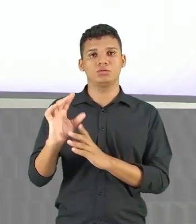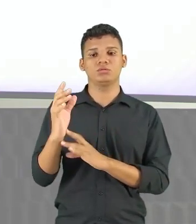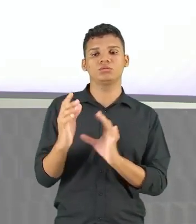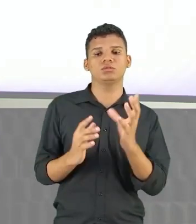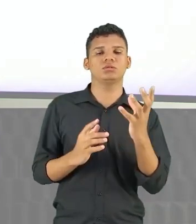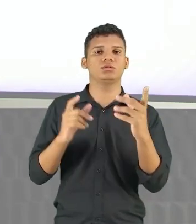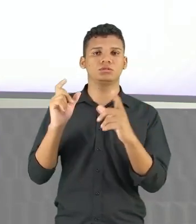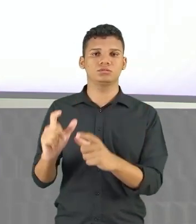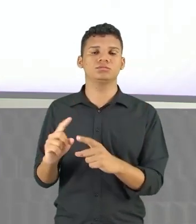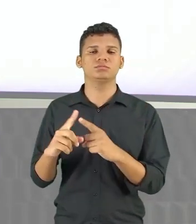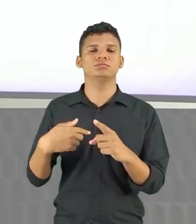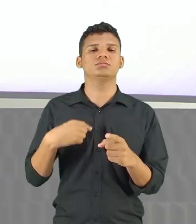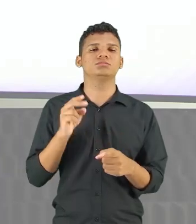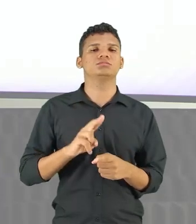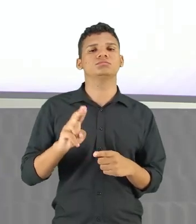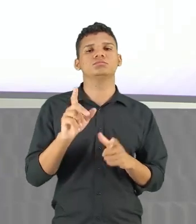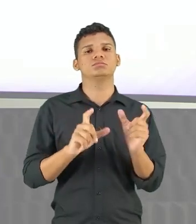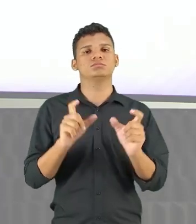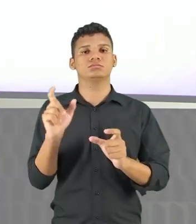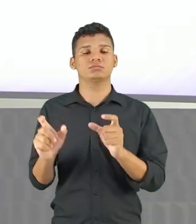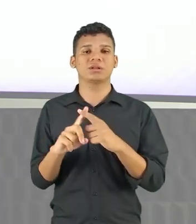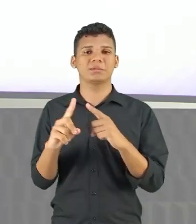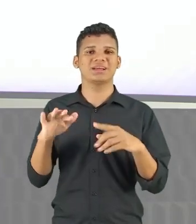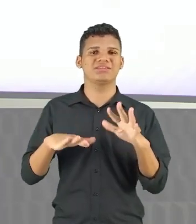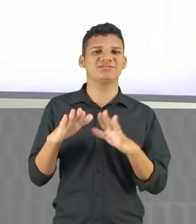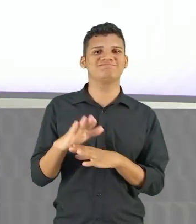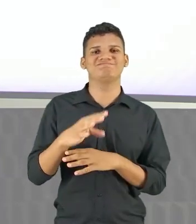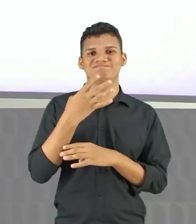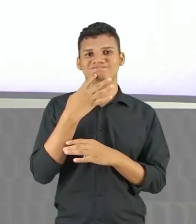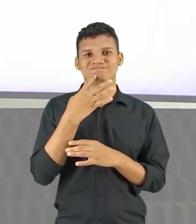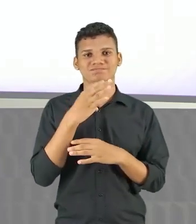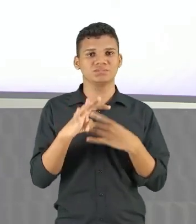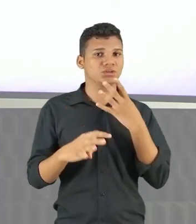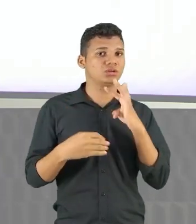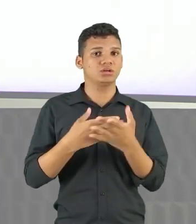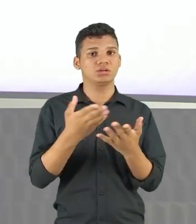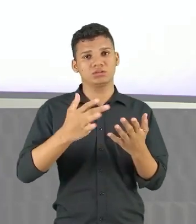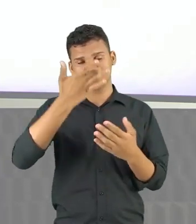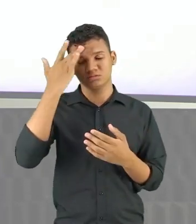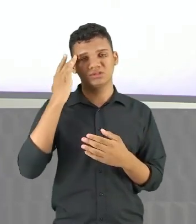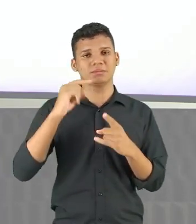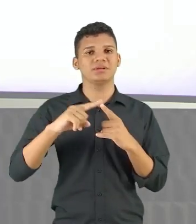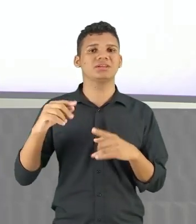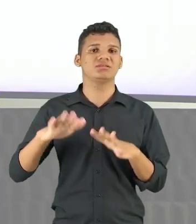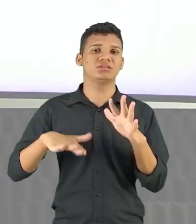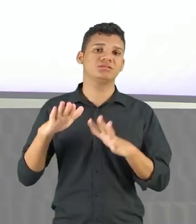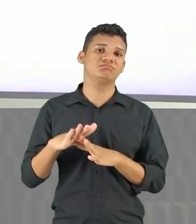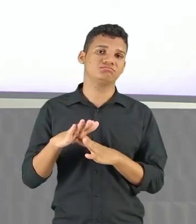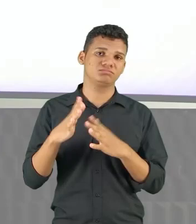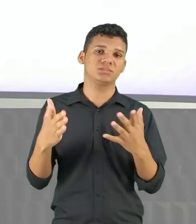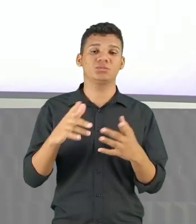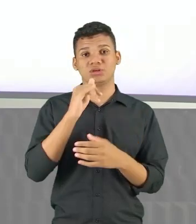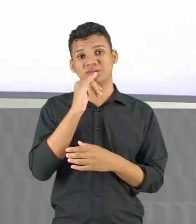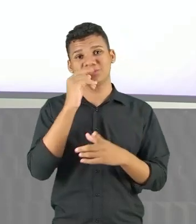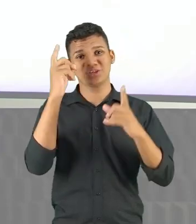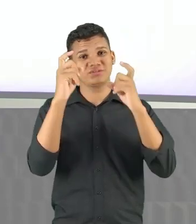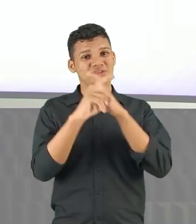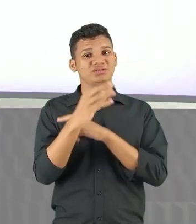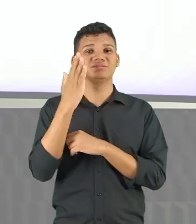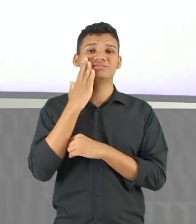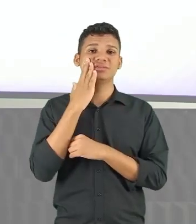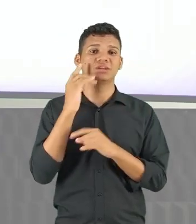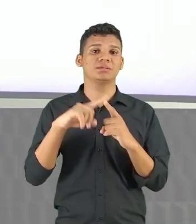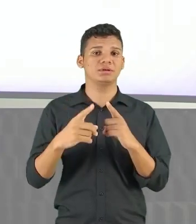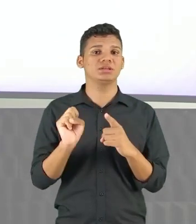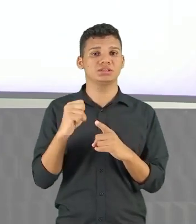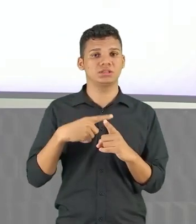tem uns termos, umas palavras que às vezes não são de conhecimento de todo mundo e às vezes torna até um pouco difícil de entender, mas